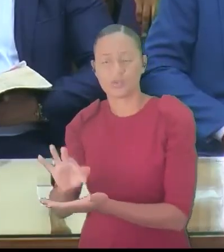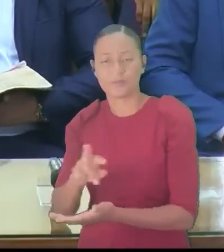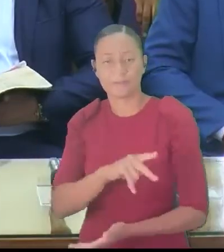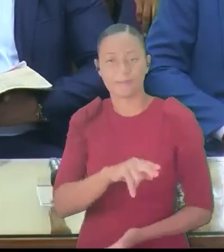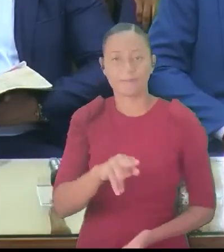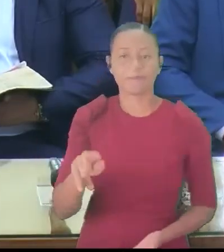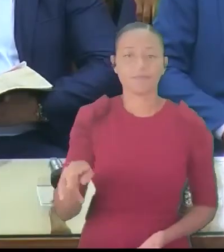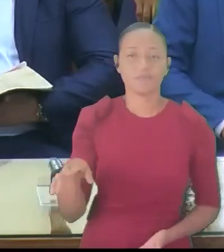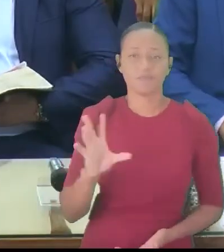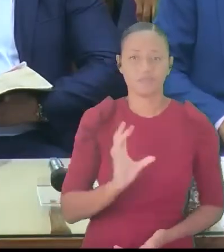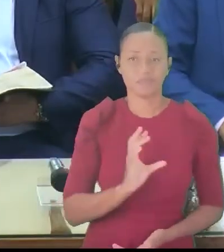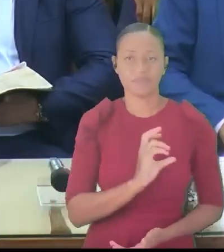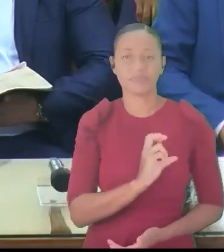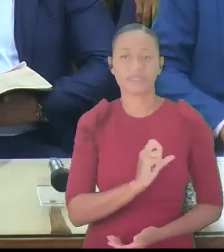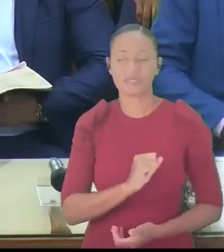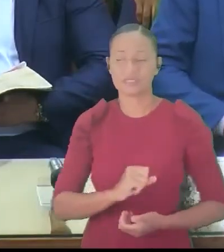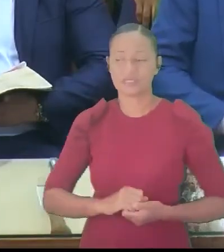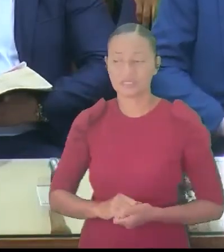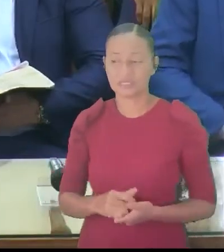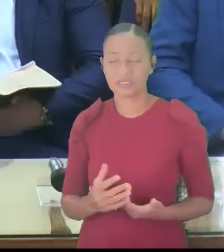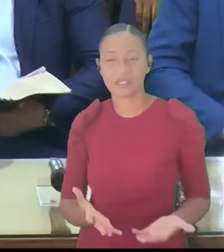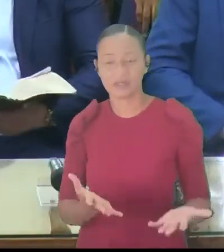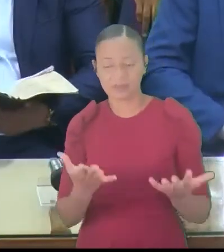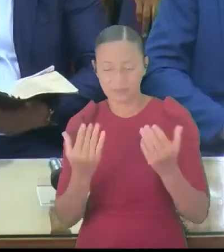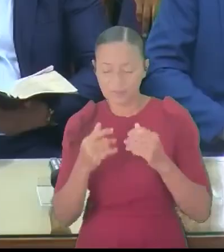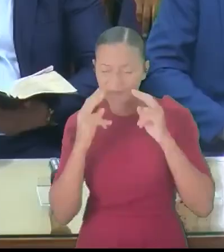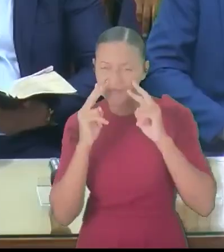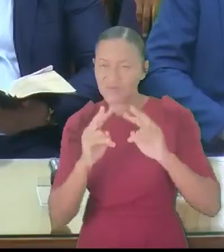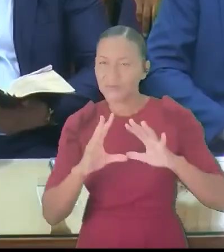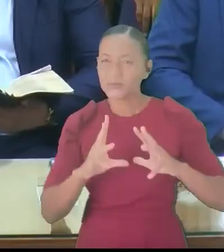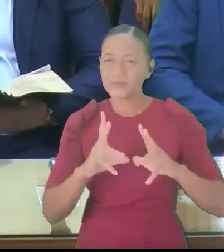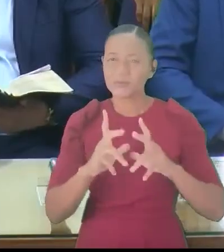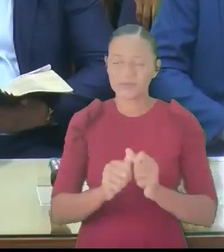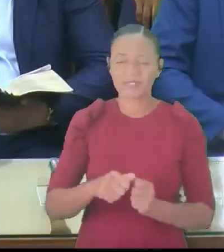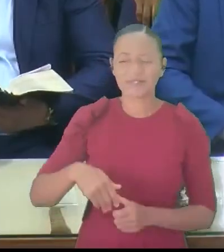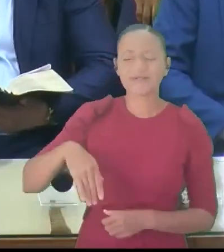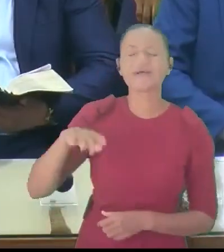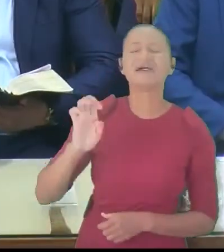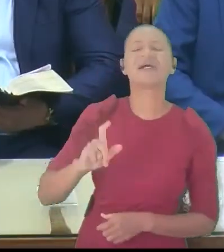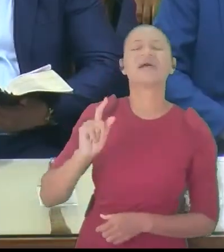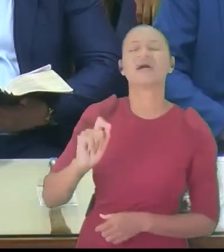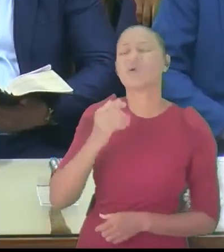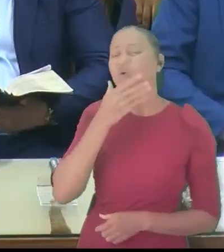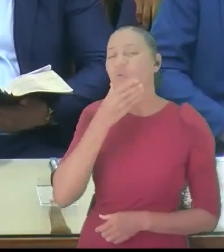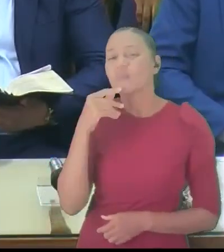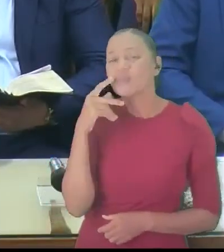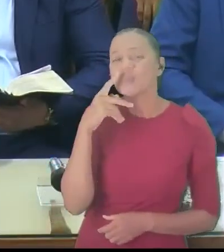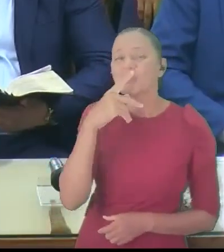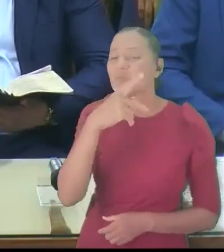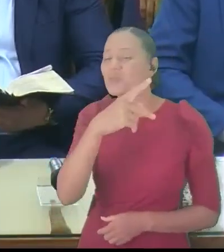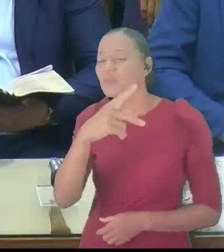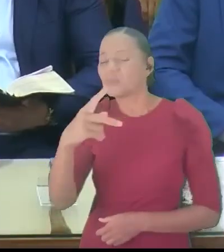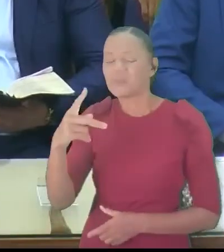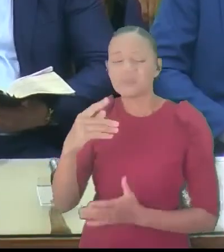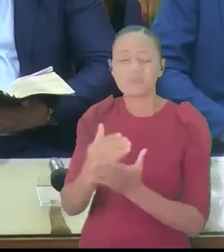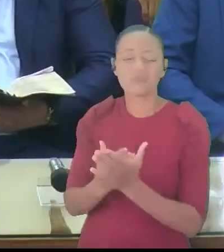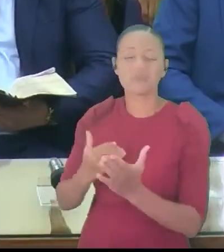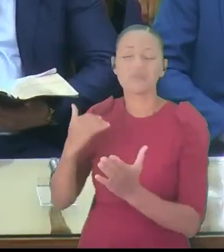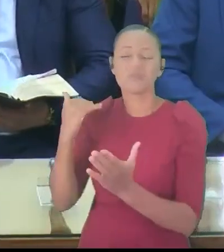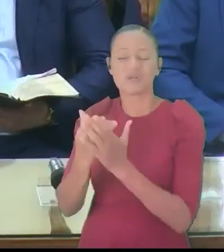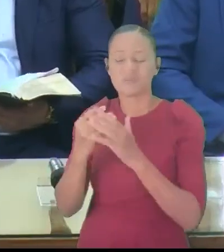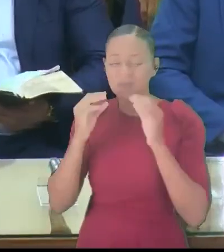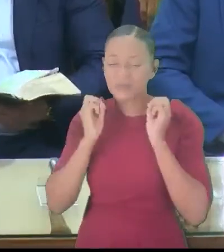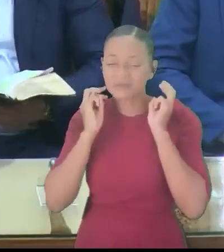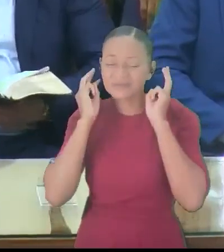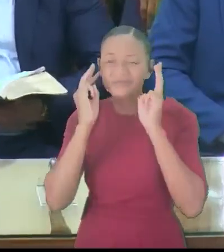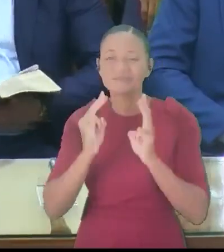amados, vamos ver, todos aprenderam. Quem era o profeta profetizado por Moisés? O profeta maior que Moisés, quem